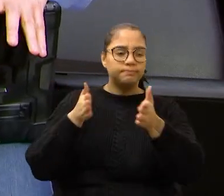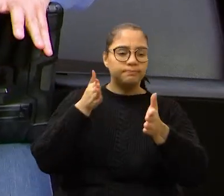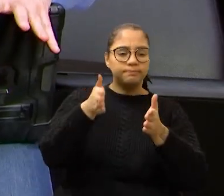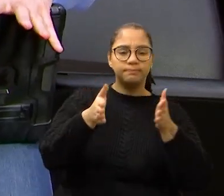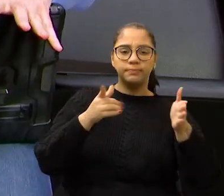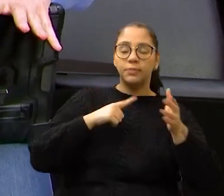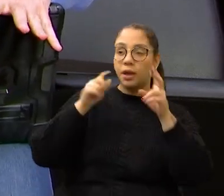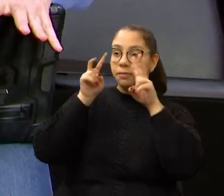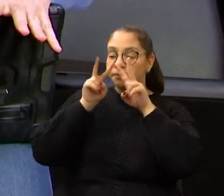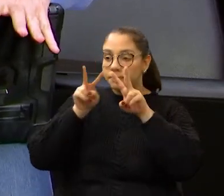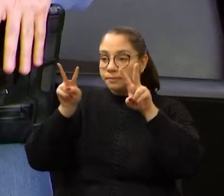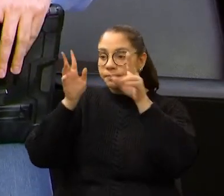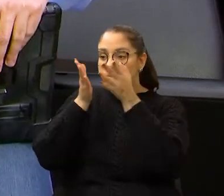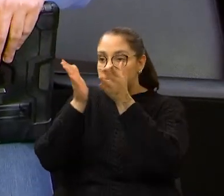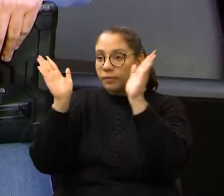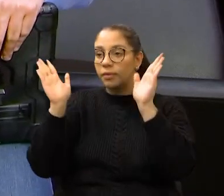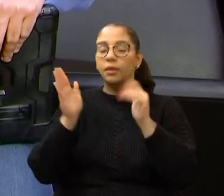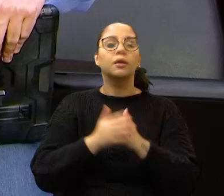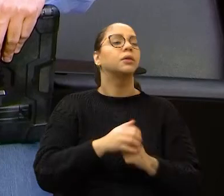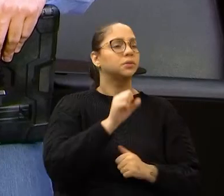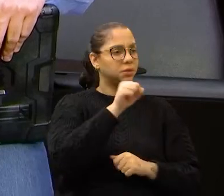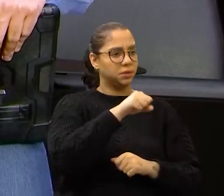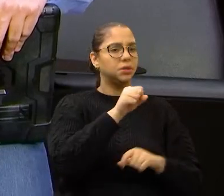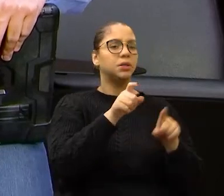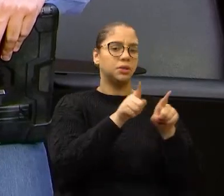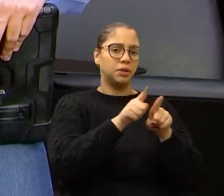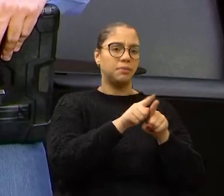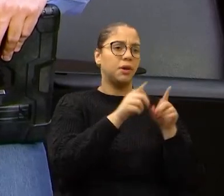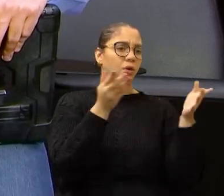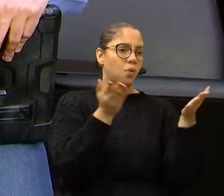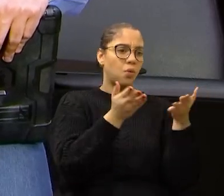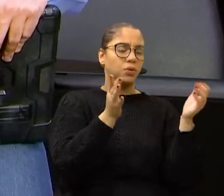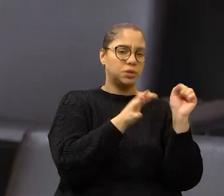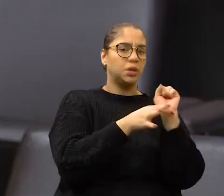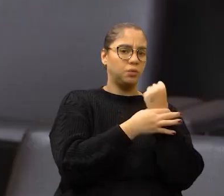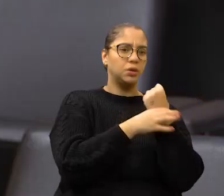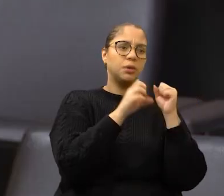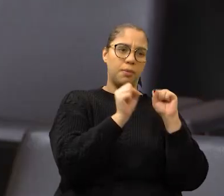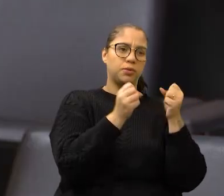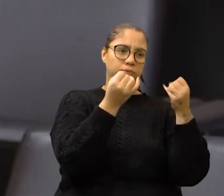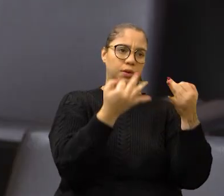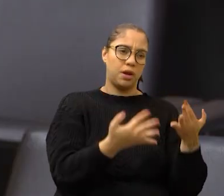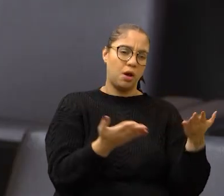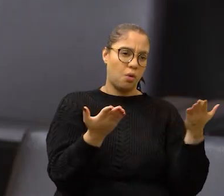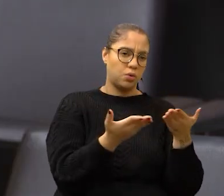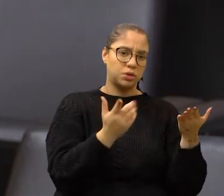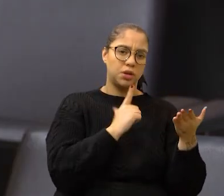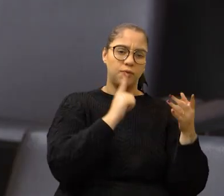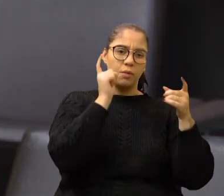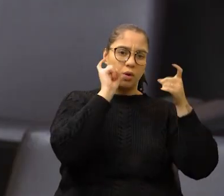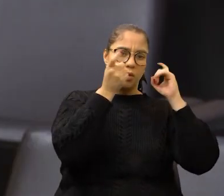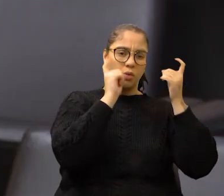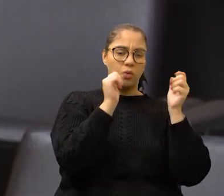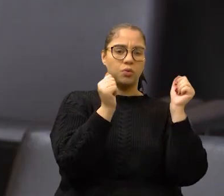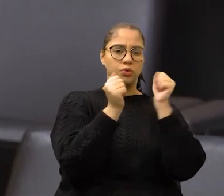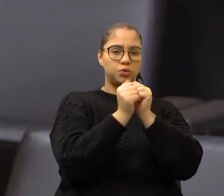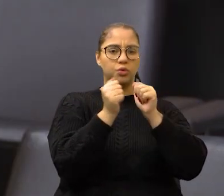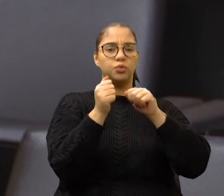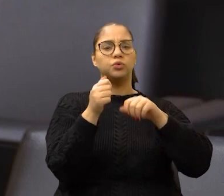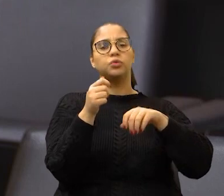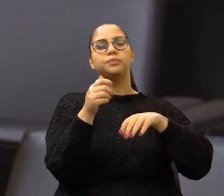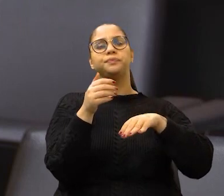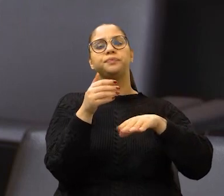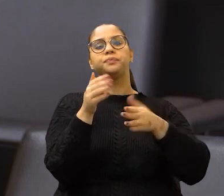olhar é um olhar macro na cidade de Campinas? Exatamente. Nós podemos, inclusive, falar sobre a segurança. Hoje mesmo eu tive uma grande reunião